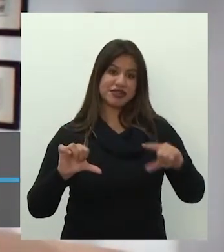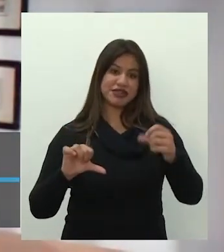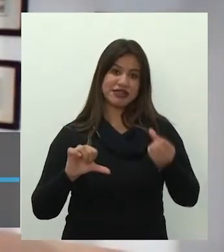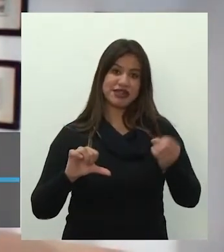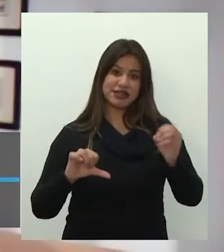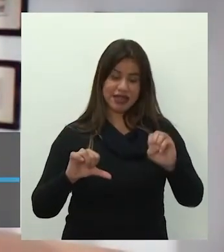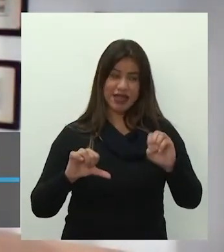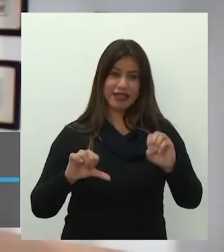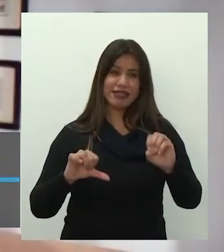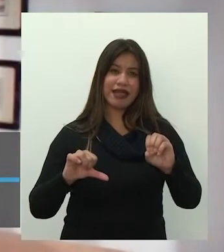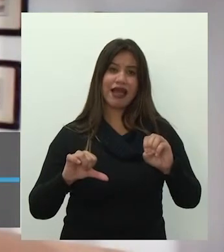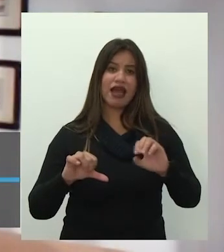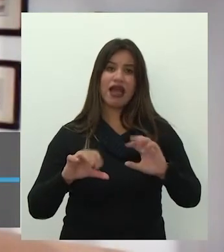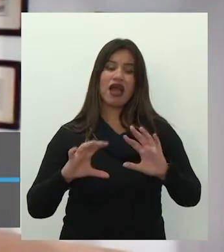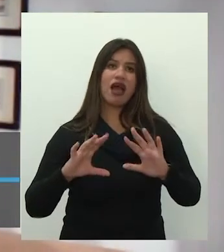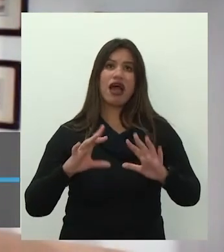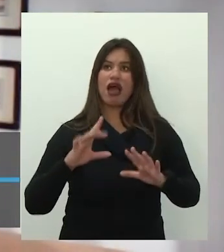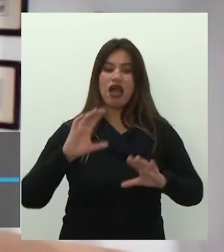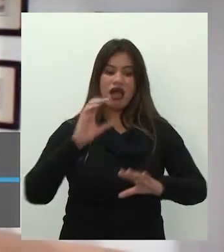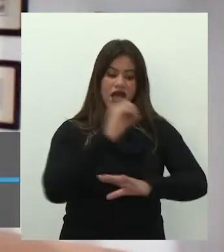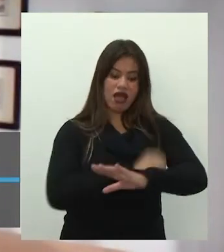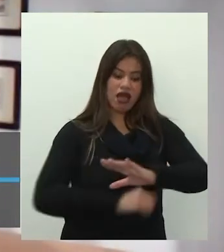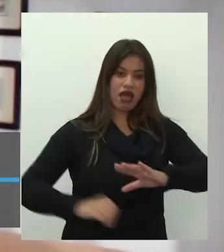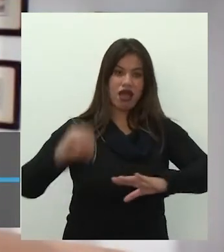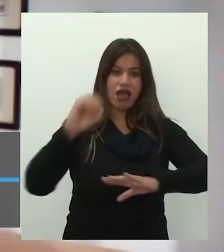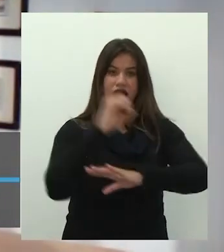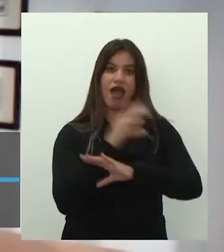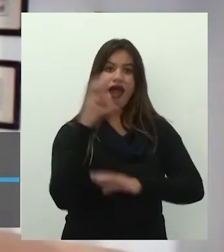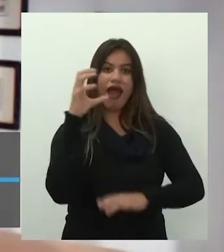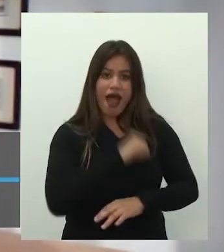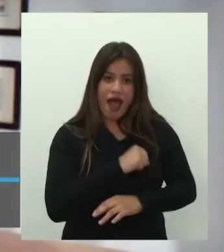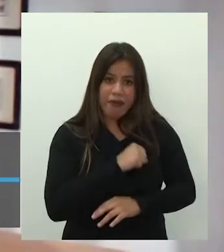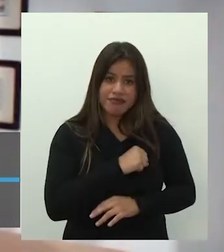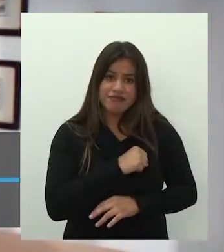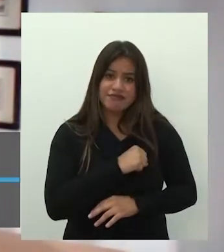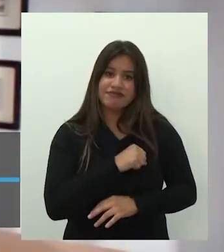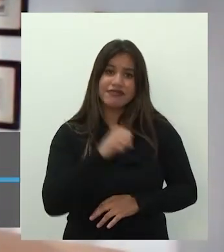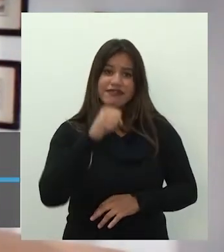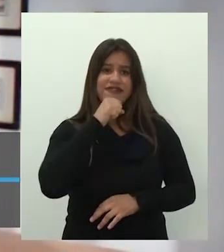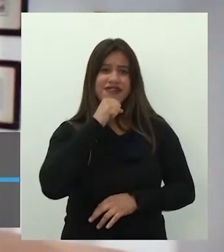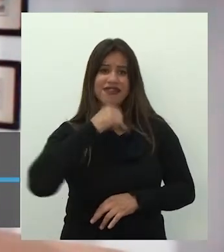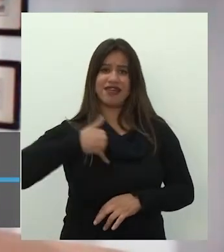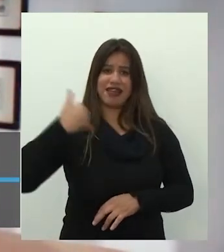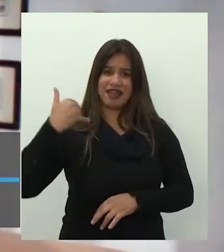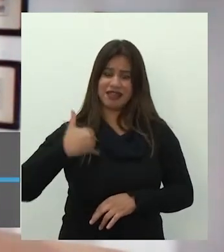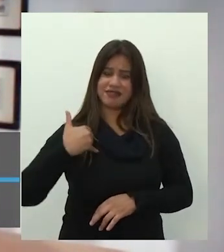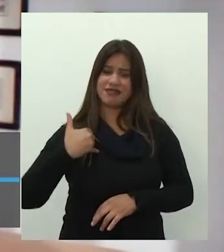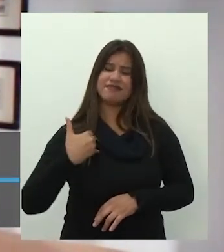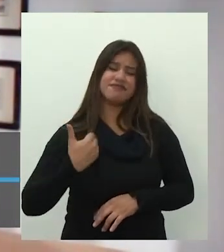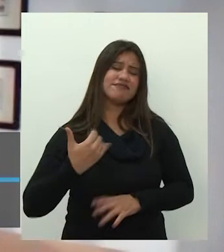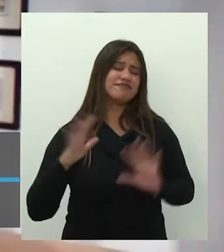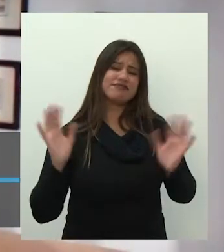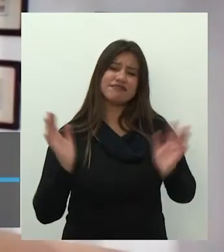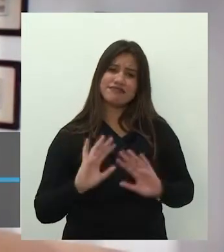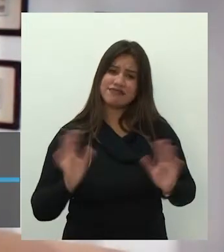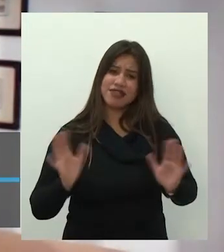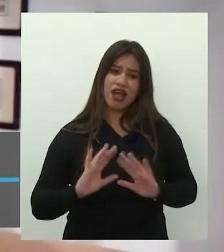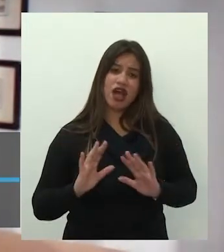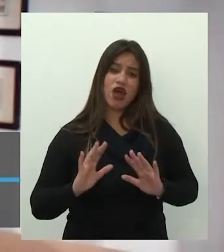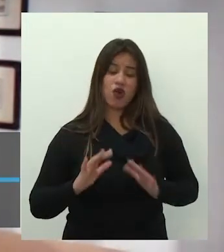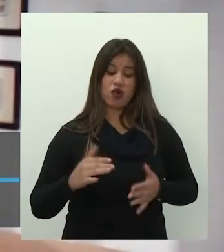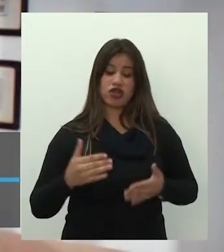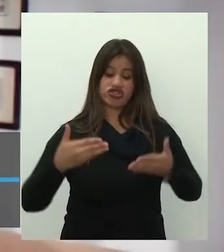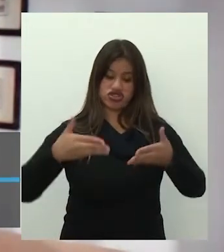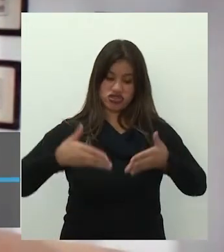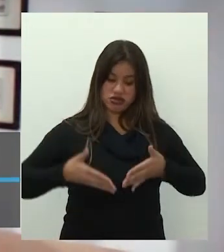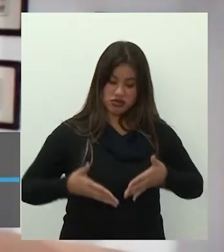anos. Nós não envelhecemos da noite para o dia. Nós envelhecemos desde que